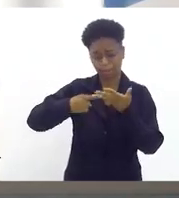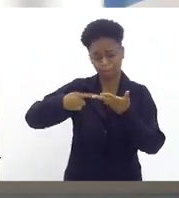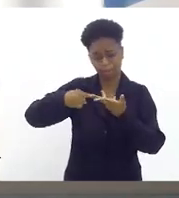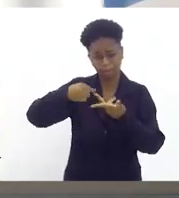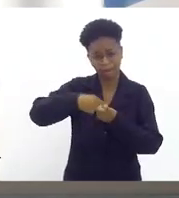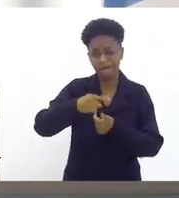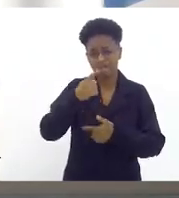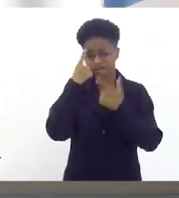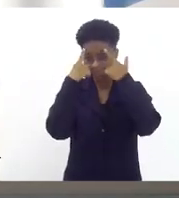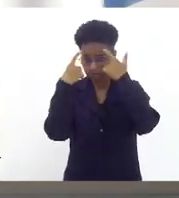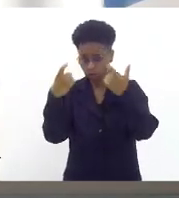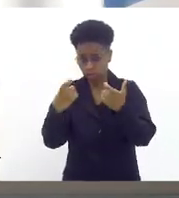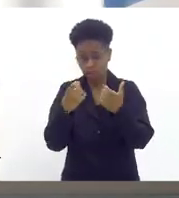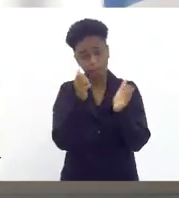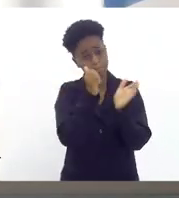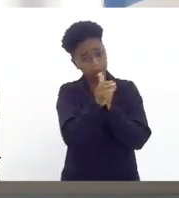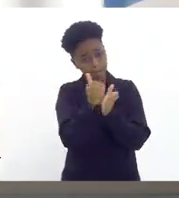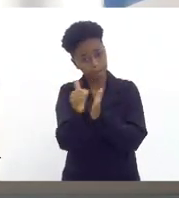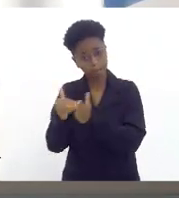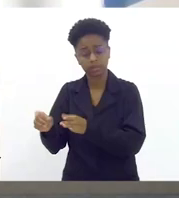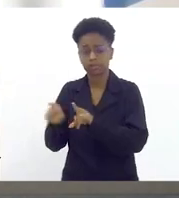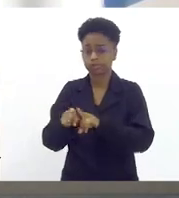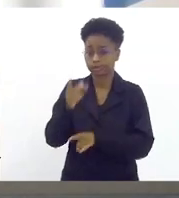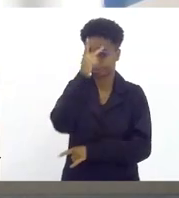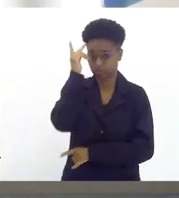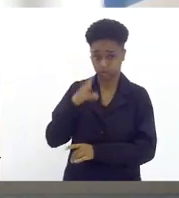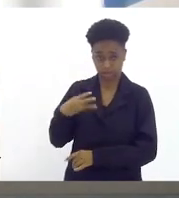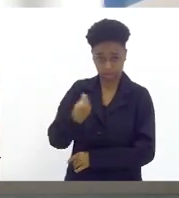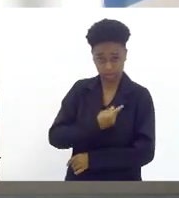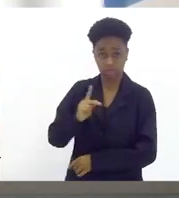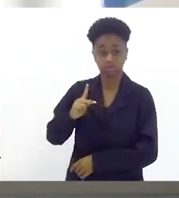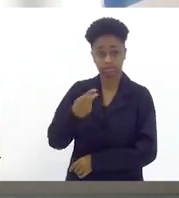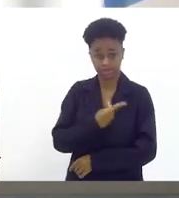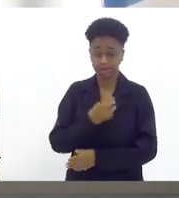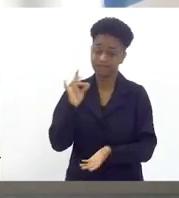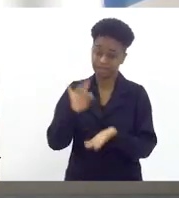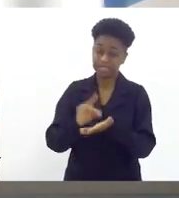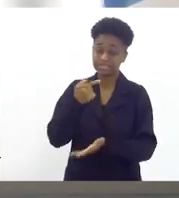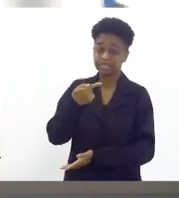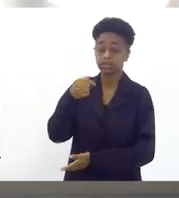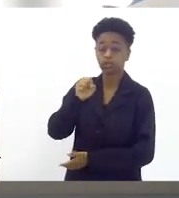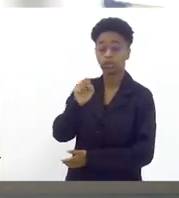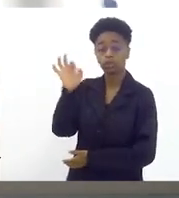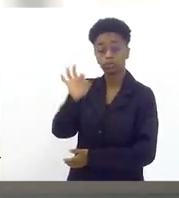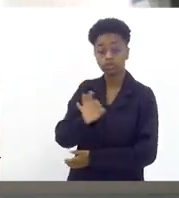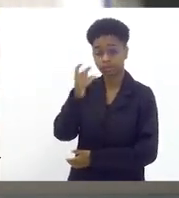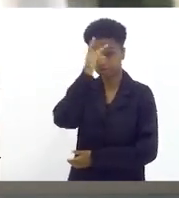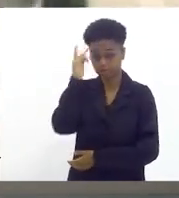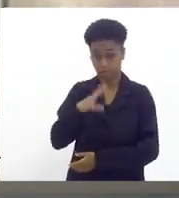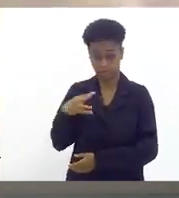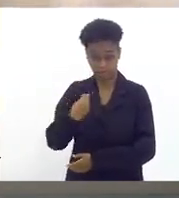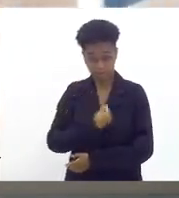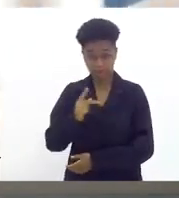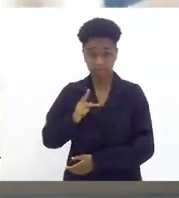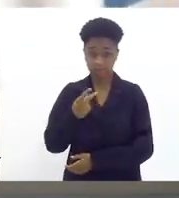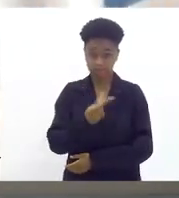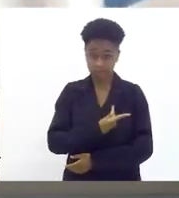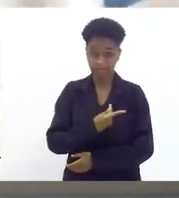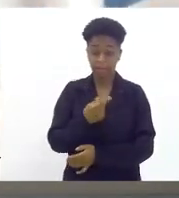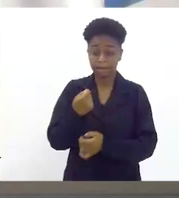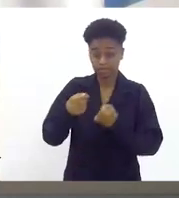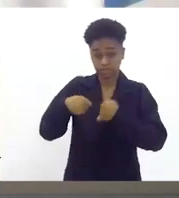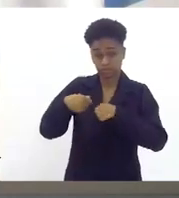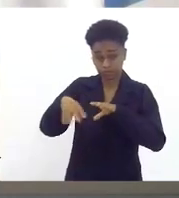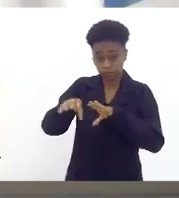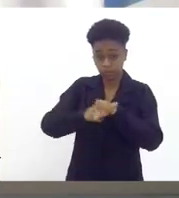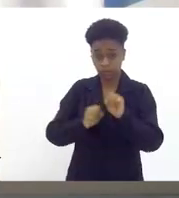de violência, expulsa pessoas transexuais e travestis. A realidade é que 78% das pessoas transexuais e travestis que deveriam se formar